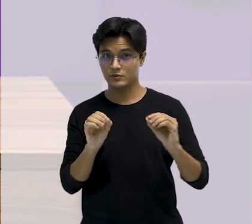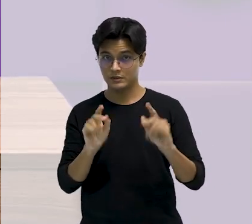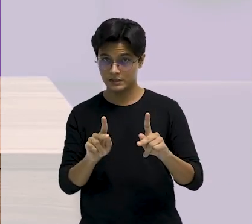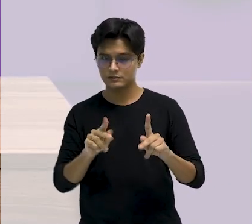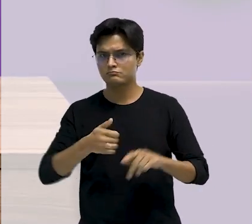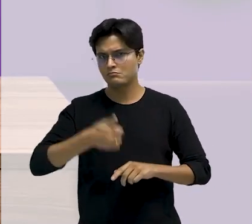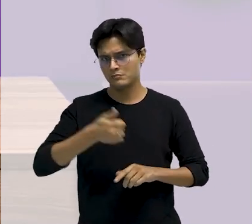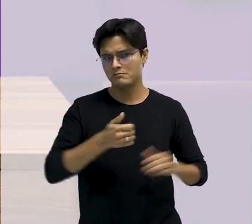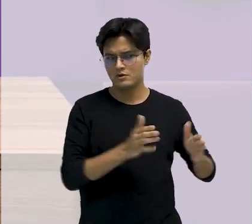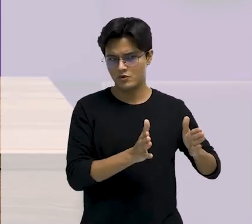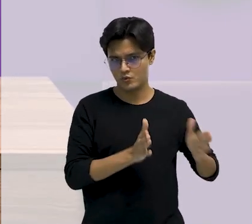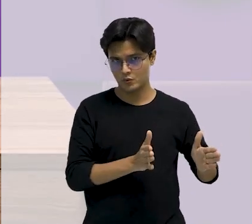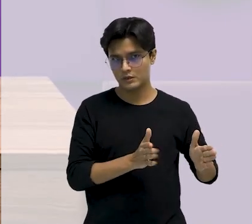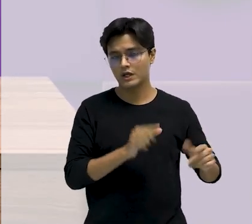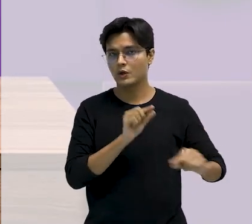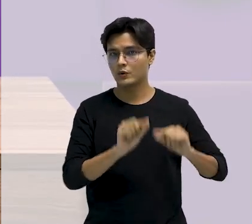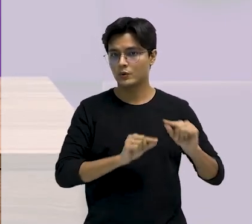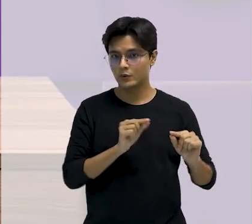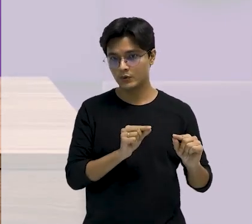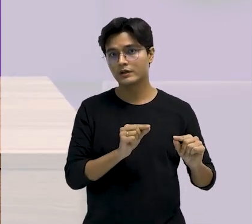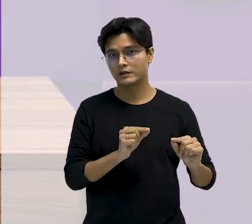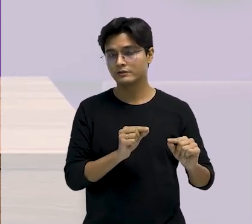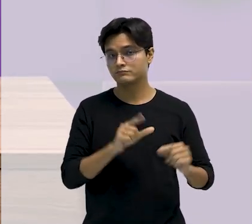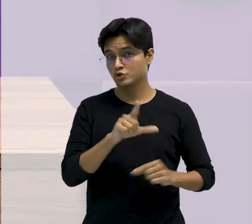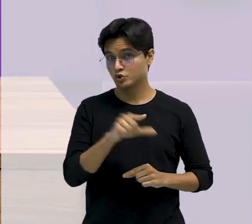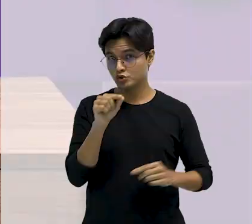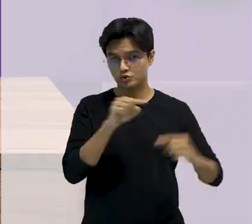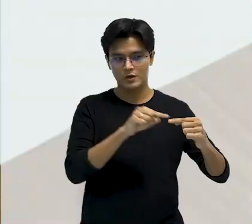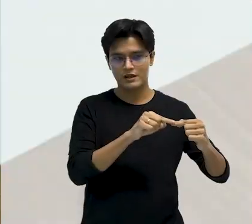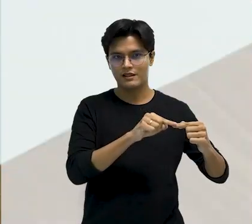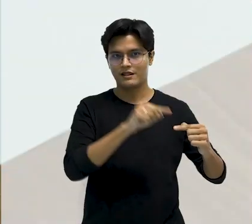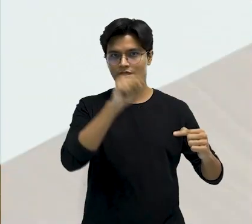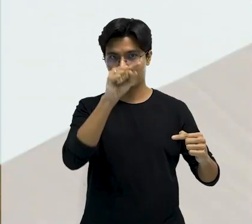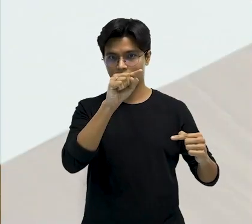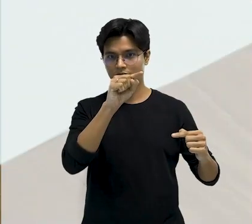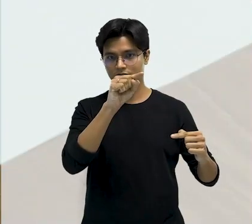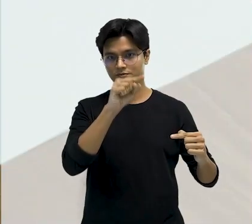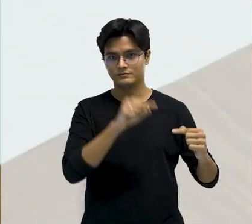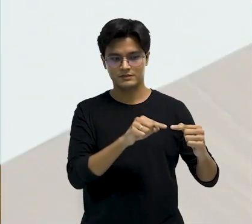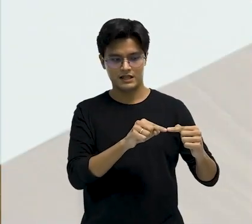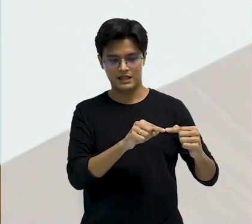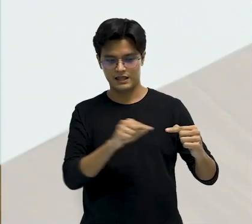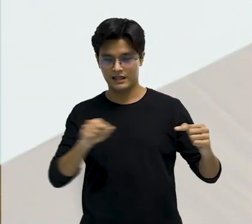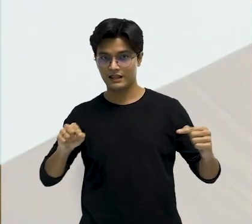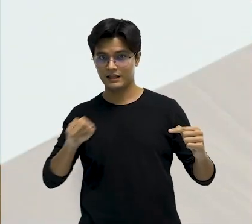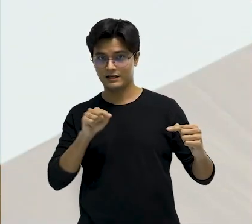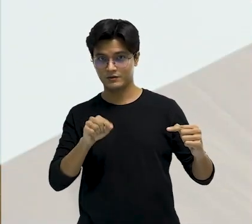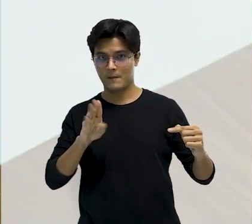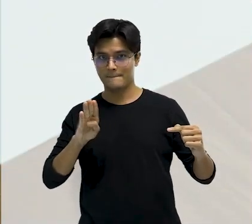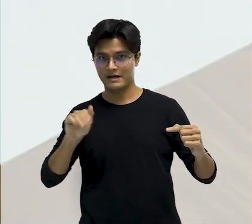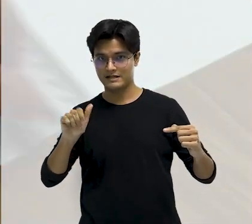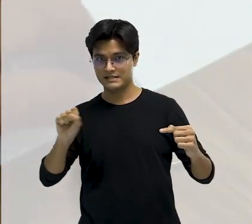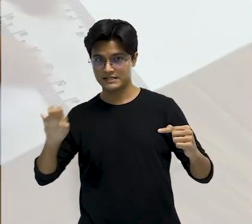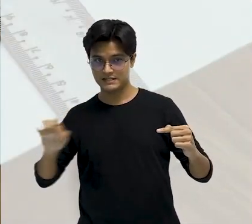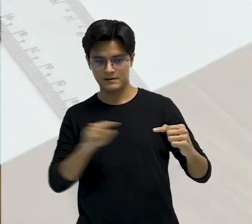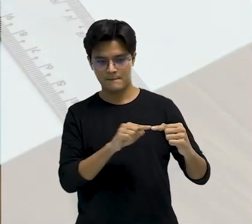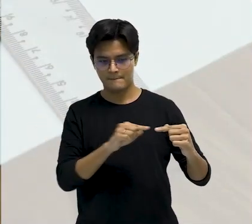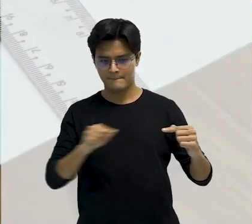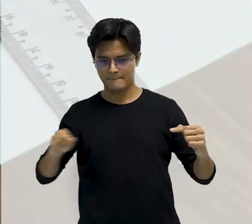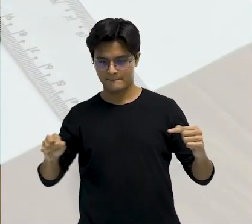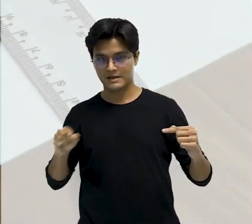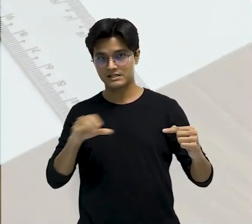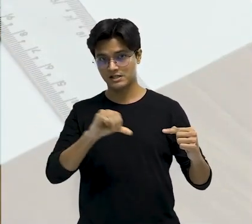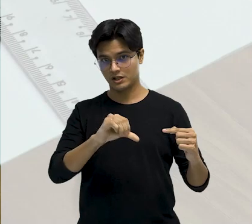gente vai pegar um desses lados e vai considerá-lo como sendo a base. Para isso, eu vou pegar o lado igual a 9 centímetros.